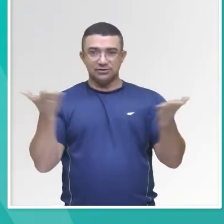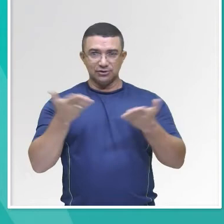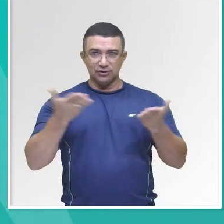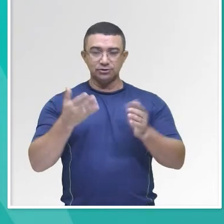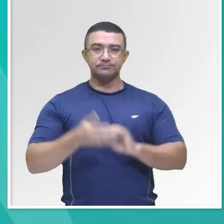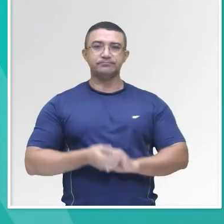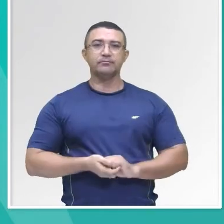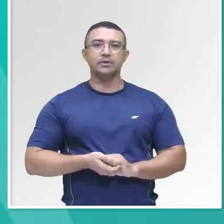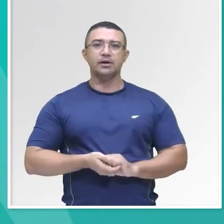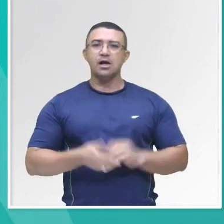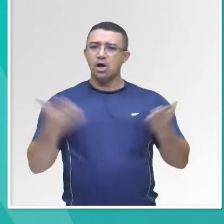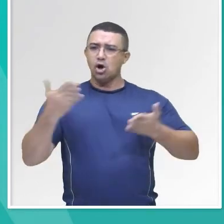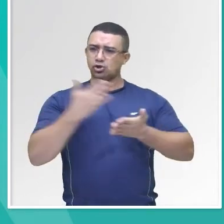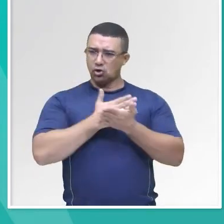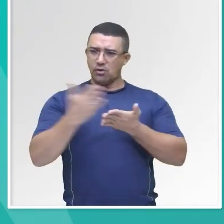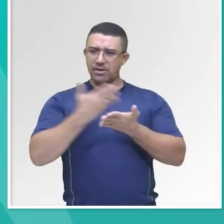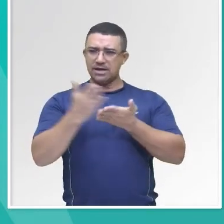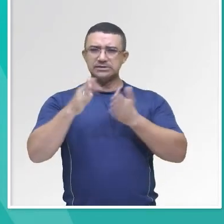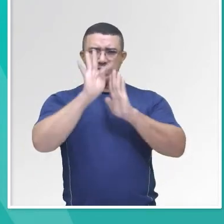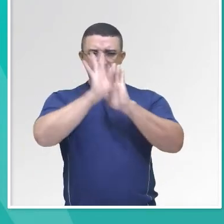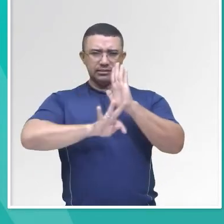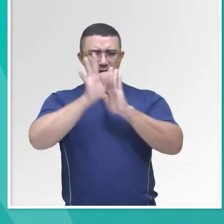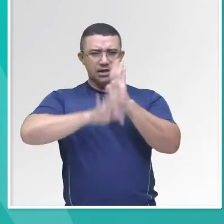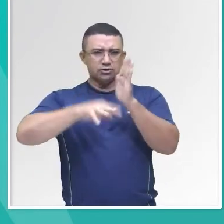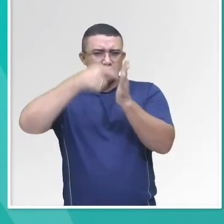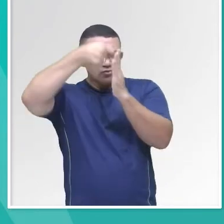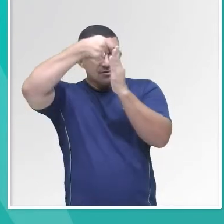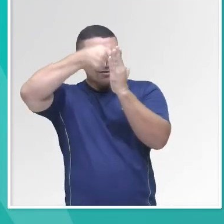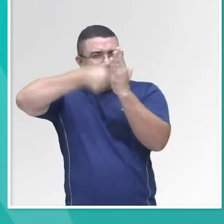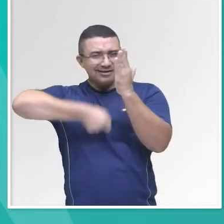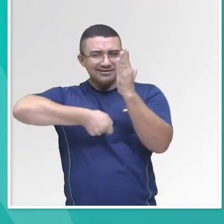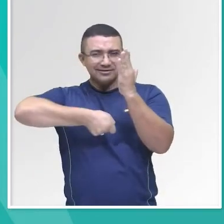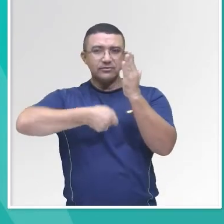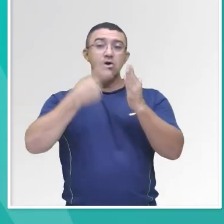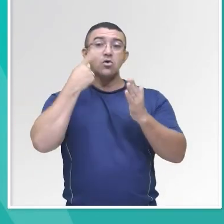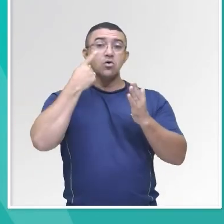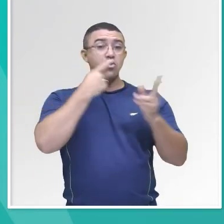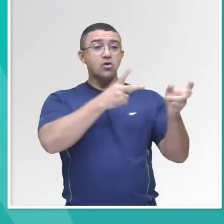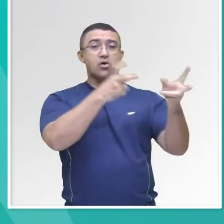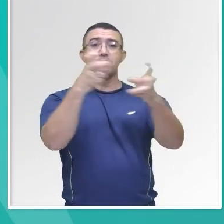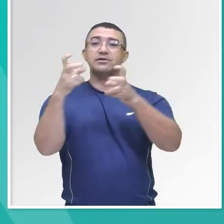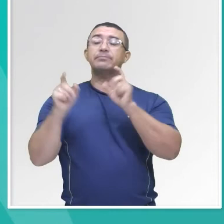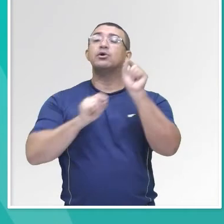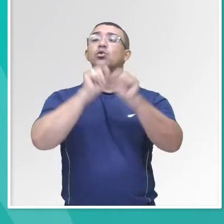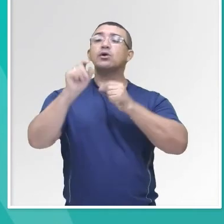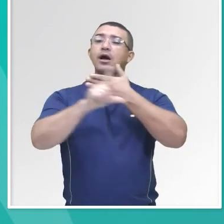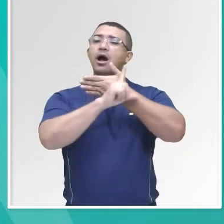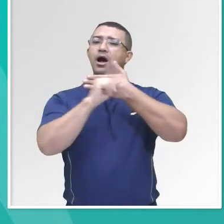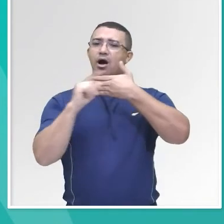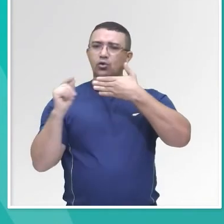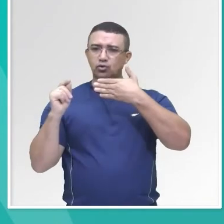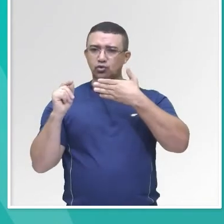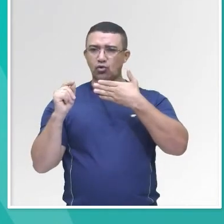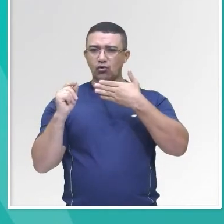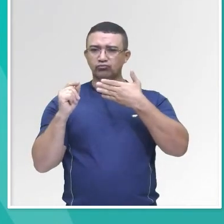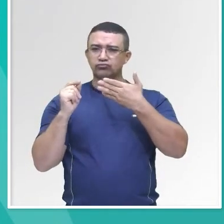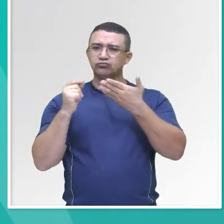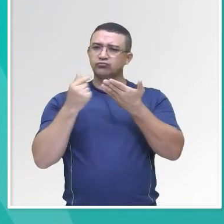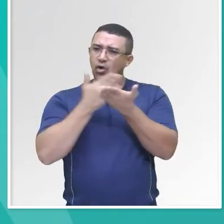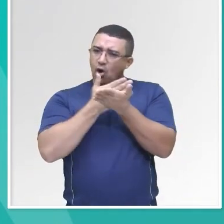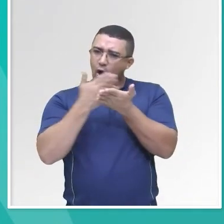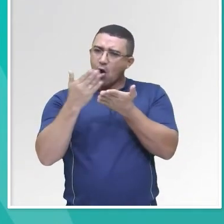texto dissertativo e vamos já começar a perceber aí o que o autor traz, o que ele desenvolve ali,